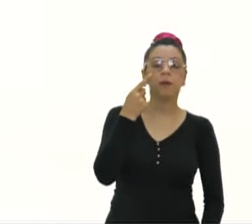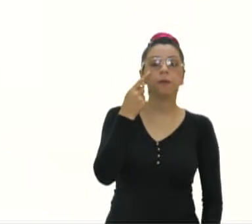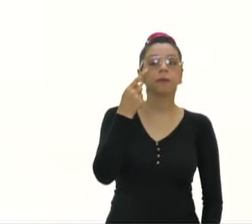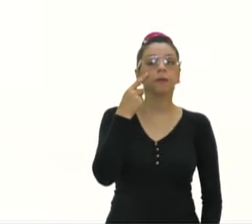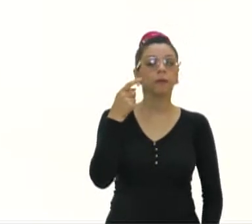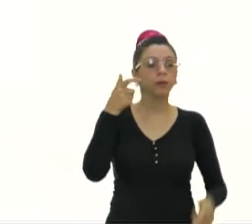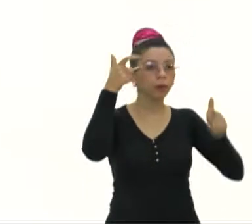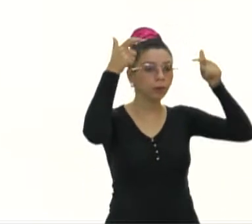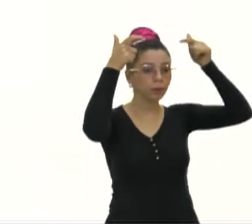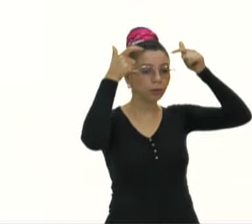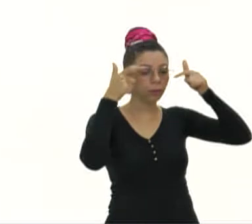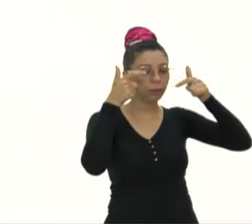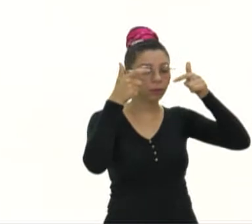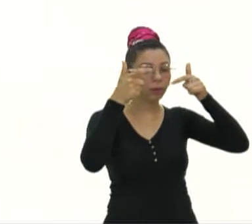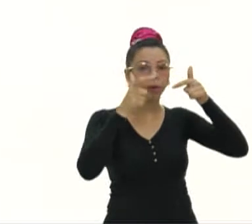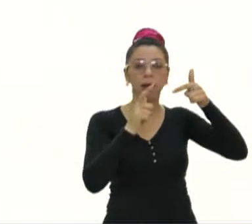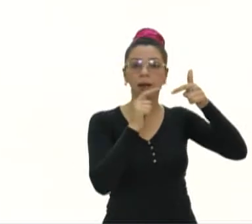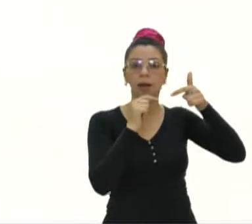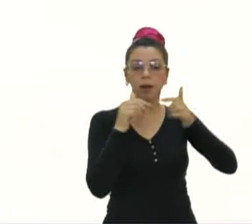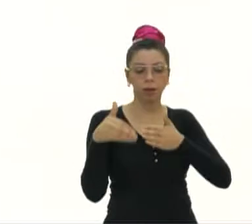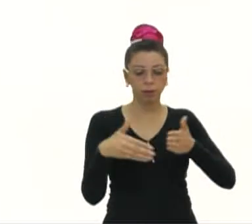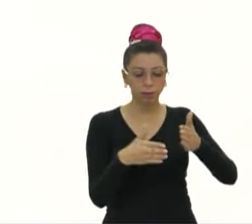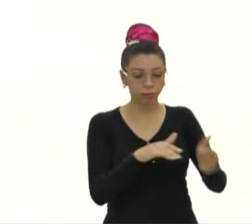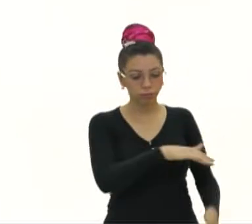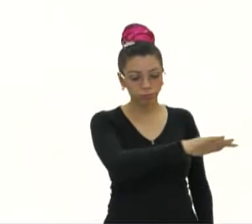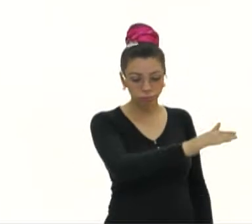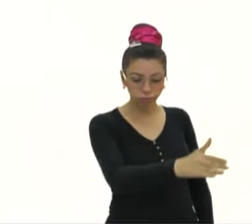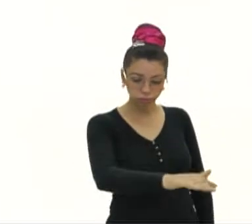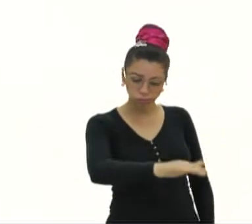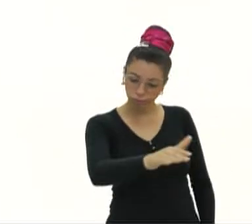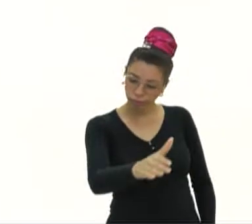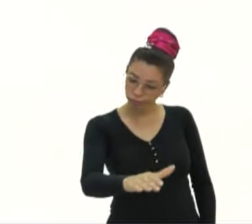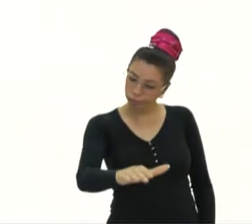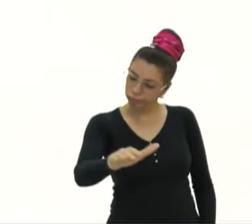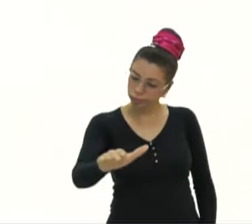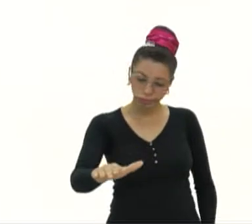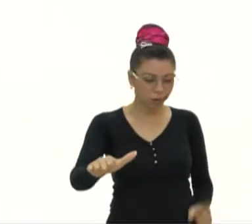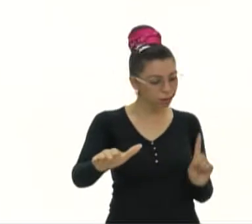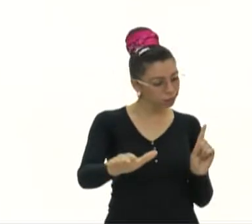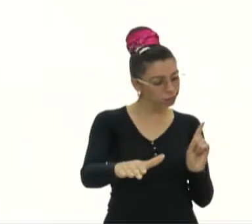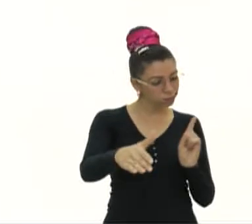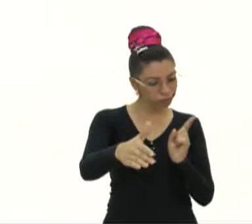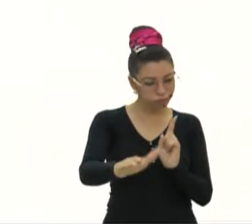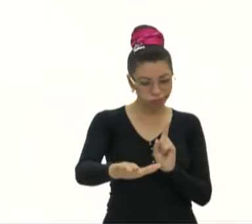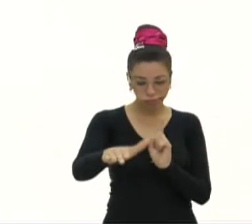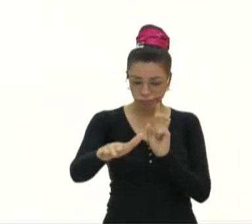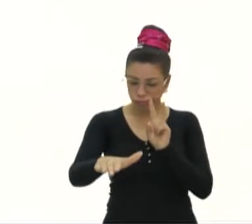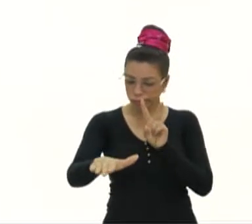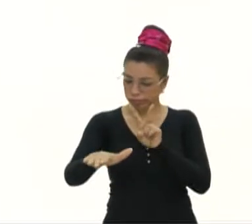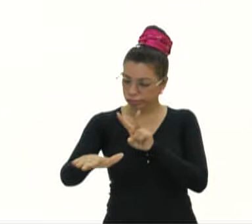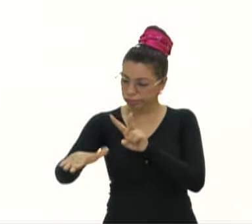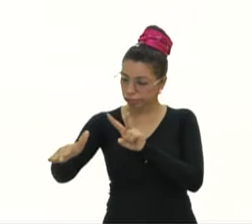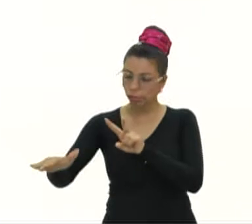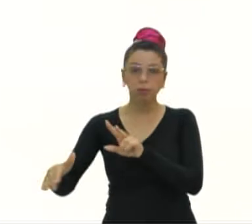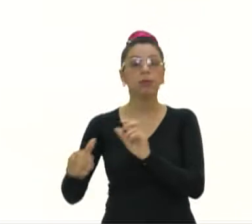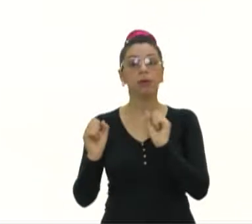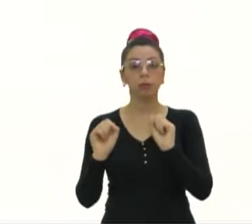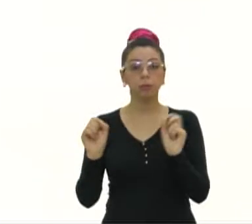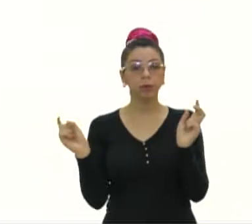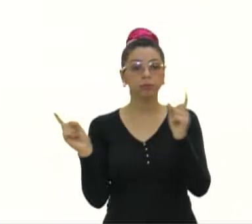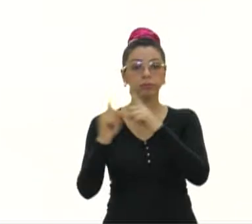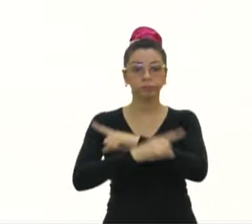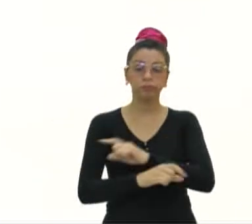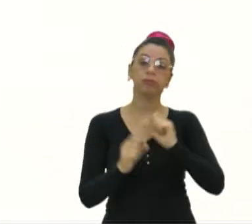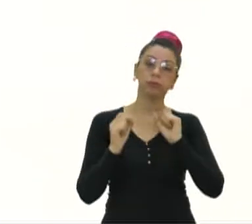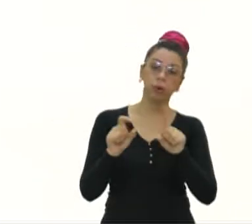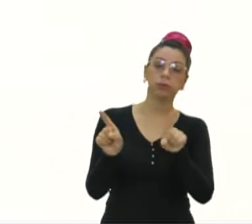homem flutuando pelo rio. Então vejam aqui, nós poderíamos inverter essa posição? Poderíamos, mas